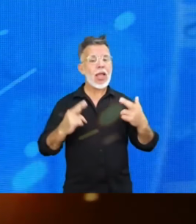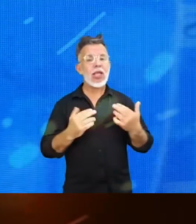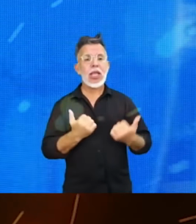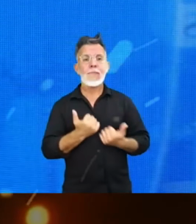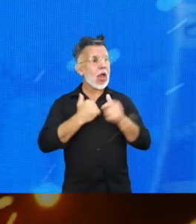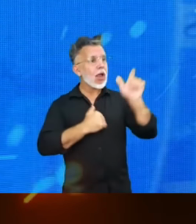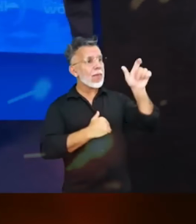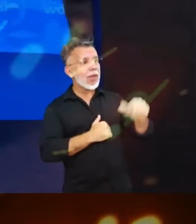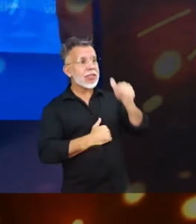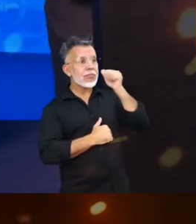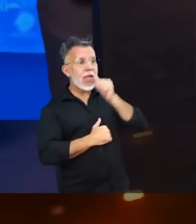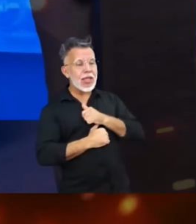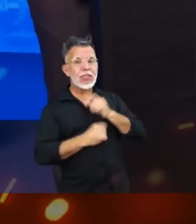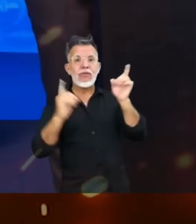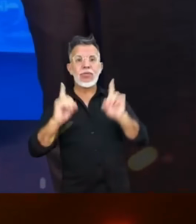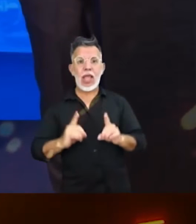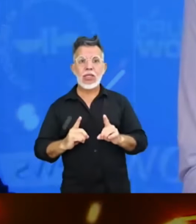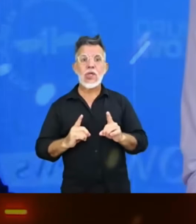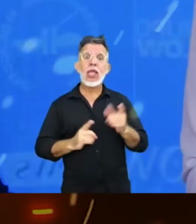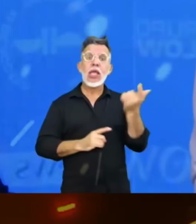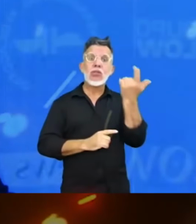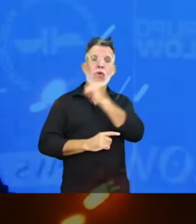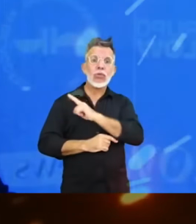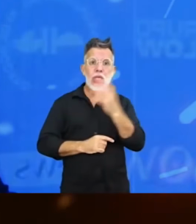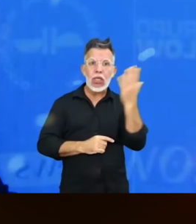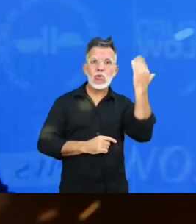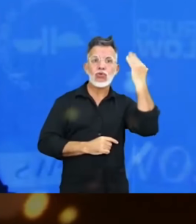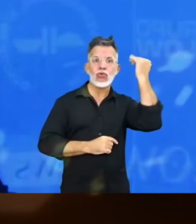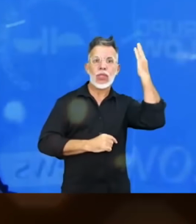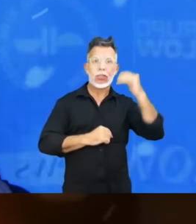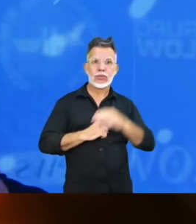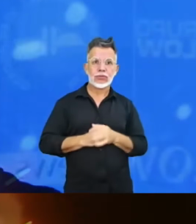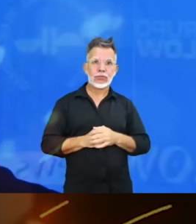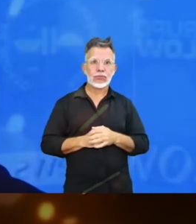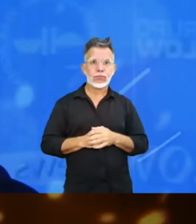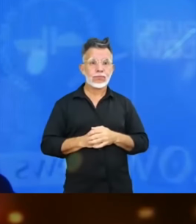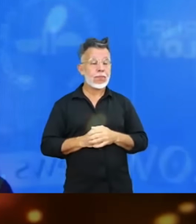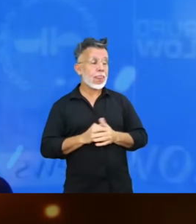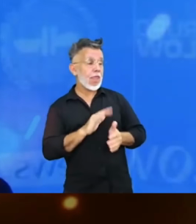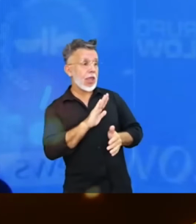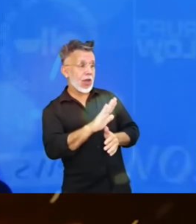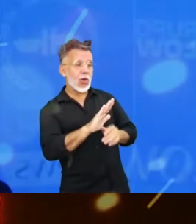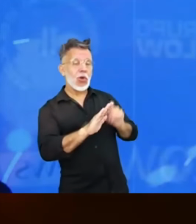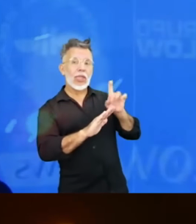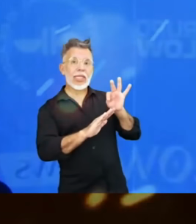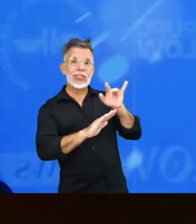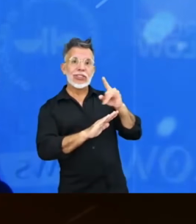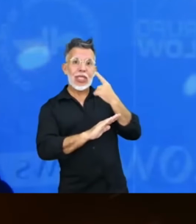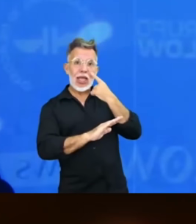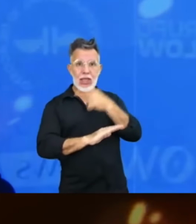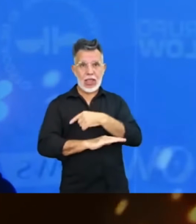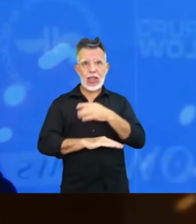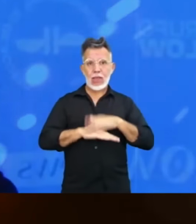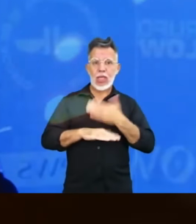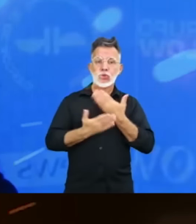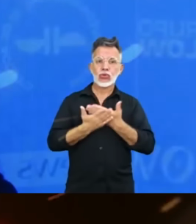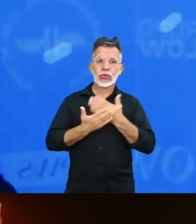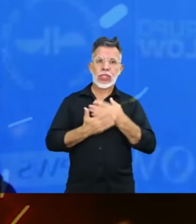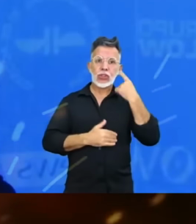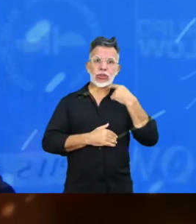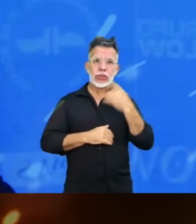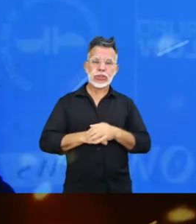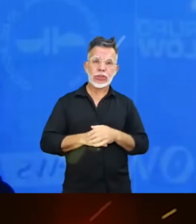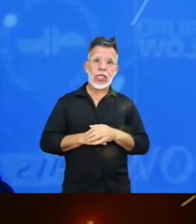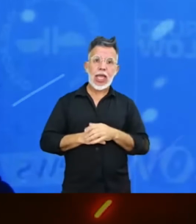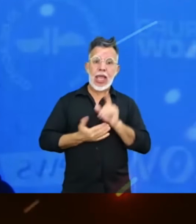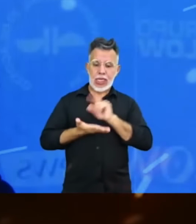prospera Oi Letícia Eu também fiz eh direito e a gente aprendeu no Direito Constitucional que Artigo 144